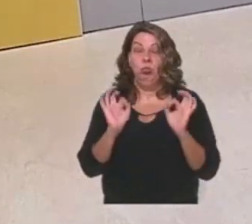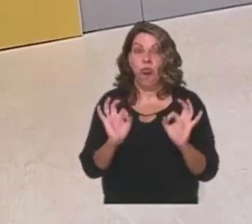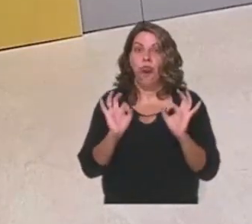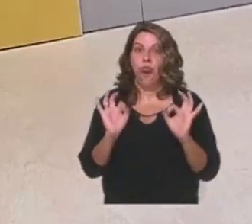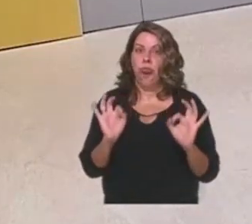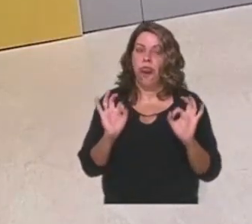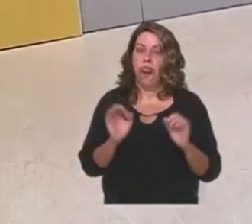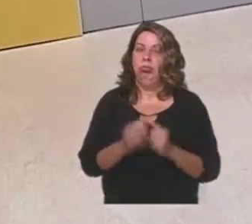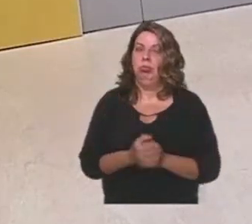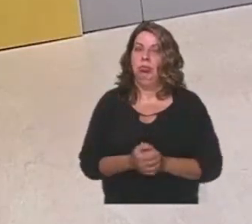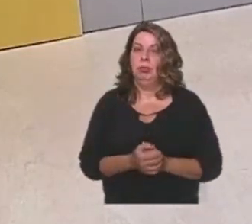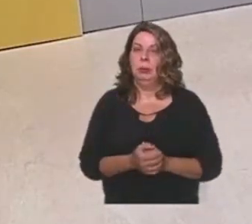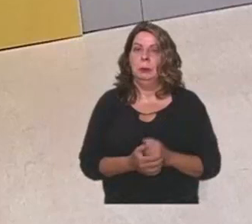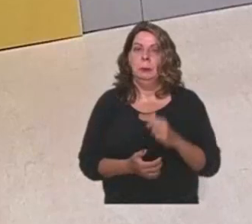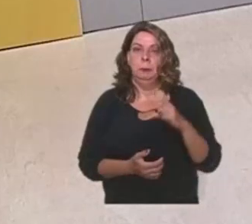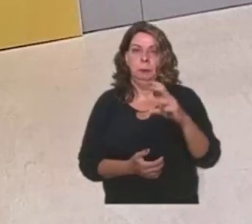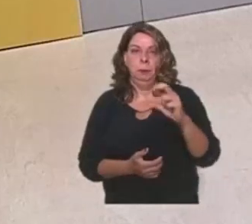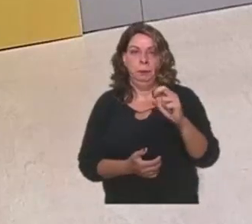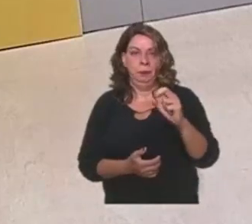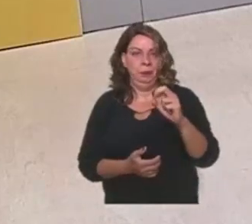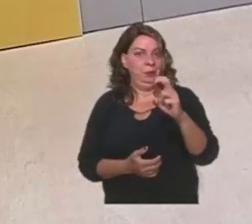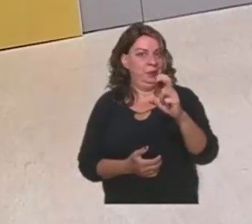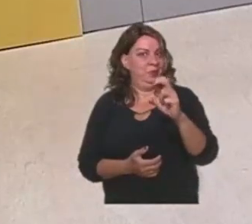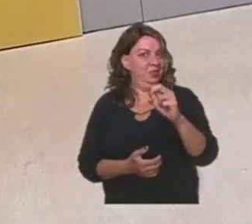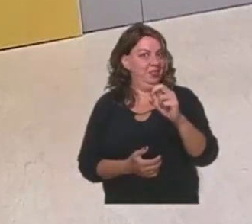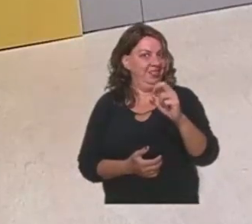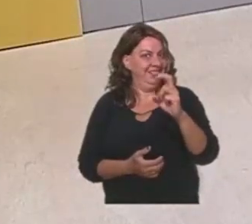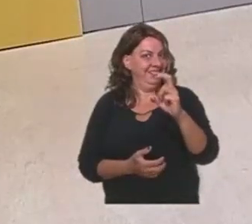quilômetro. Marca comigo